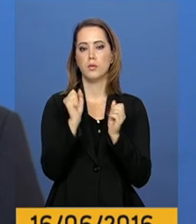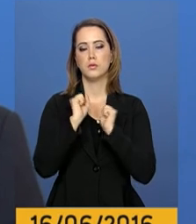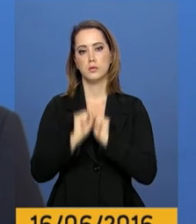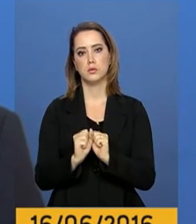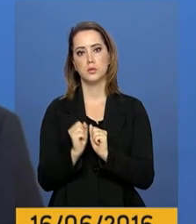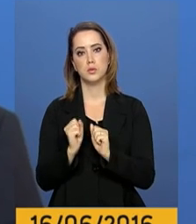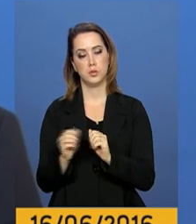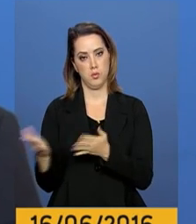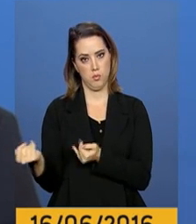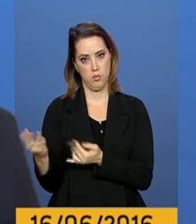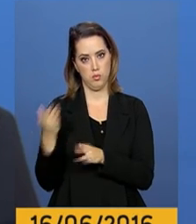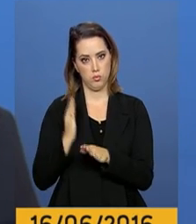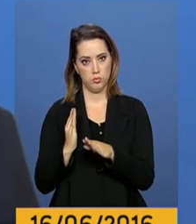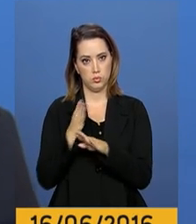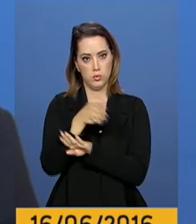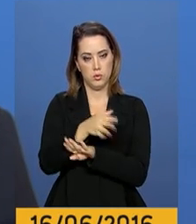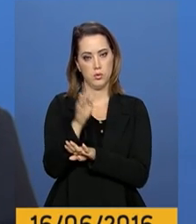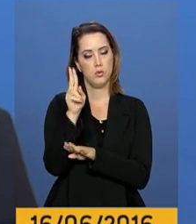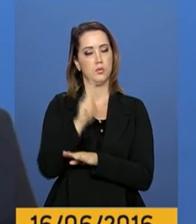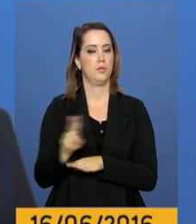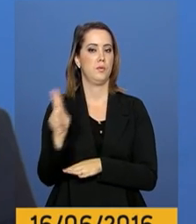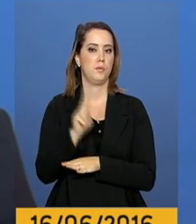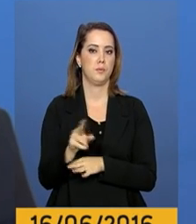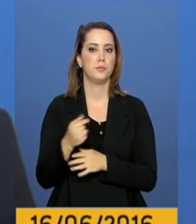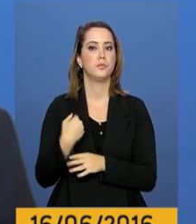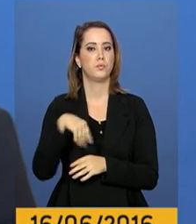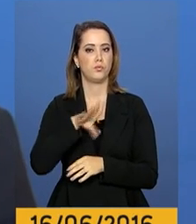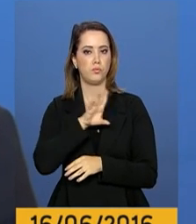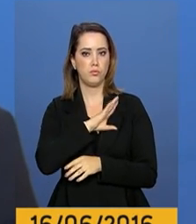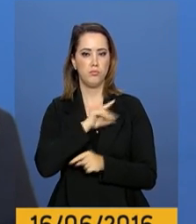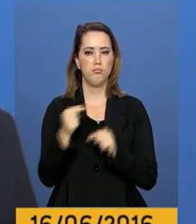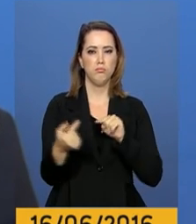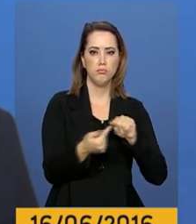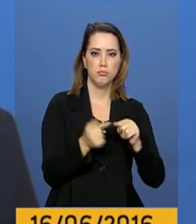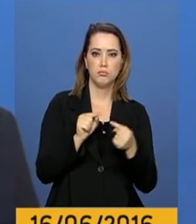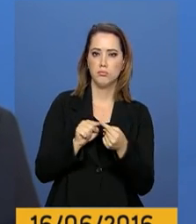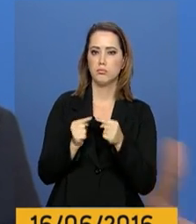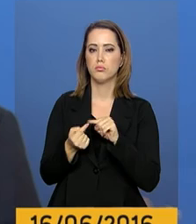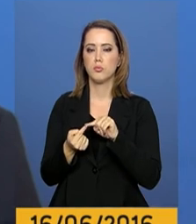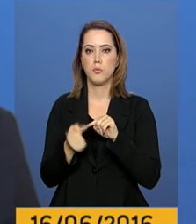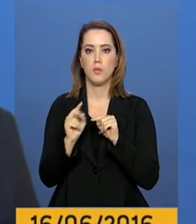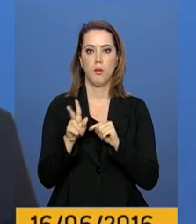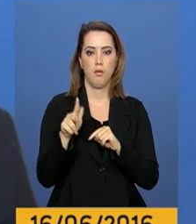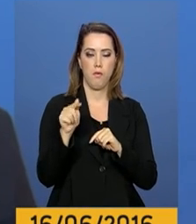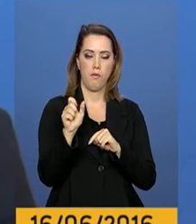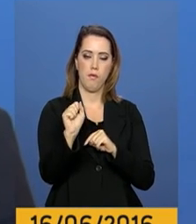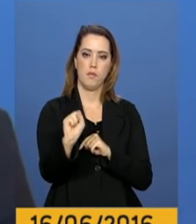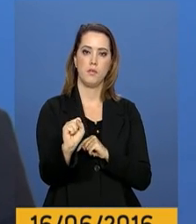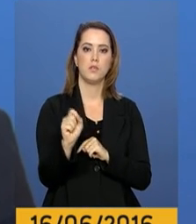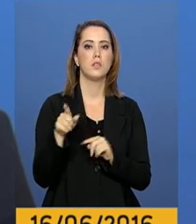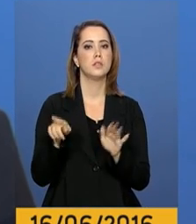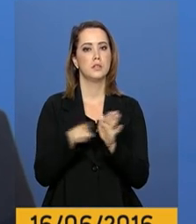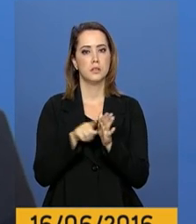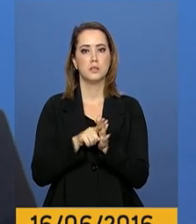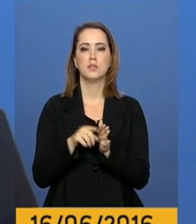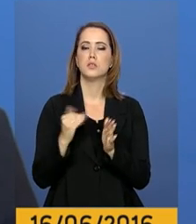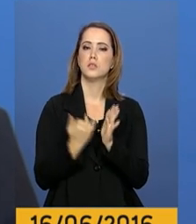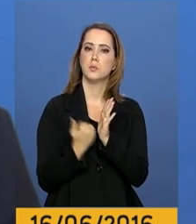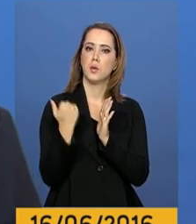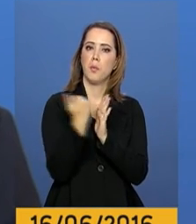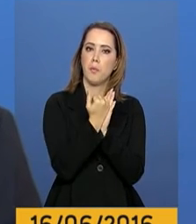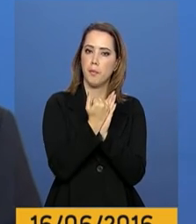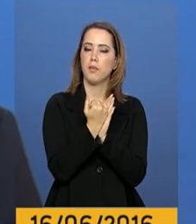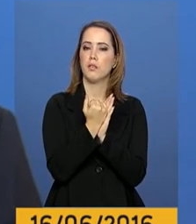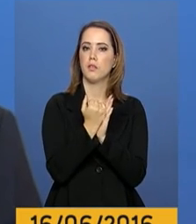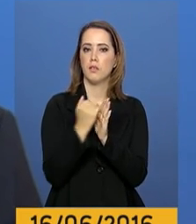jovem acessar a universidade. Então, a gente está compatibilizando oferta de vagas e ampliação de oportunidade para